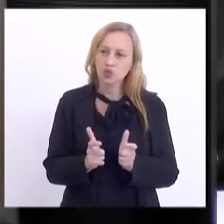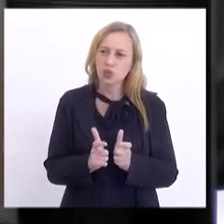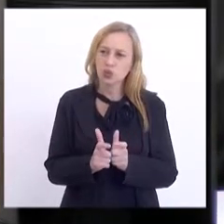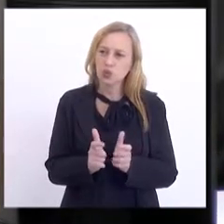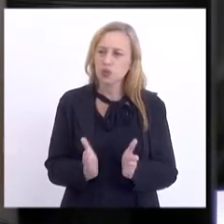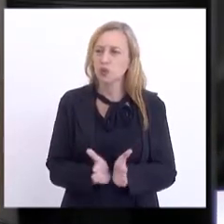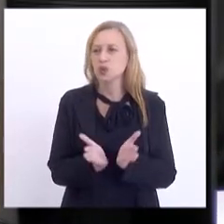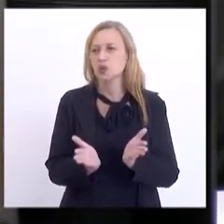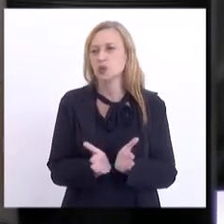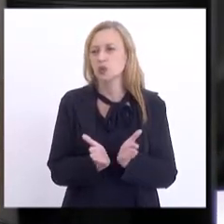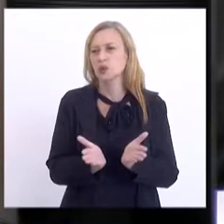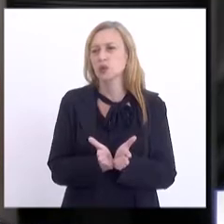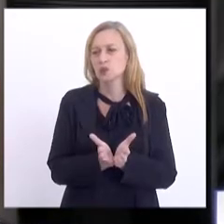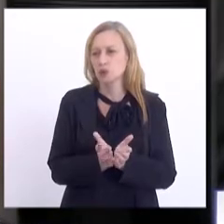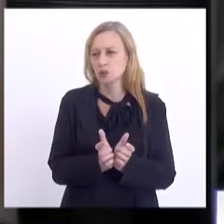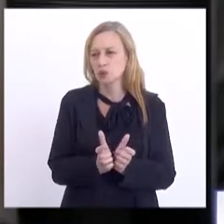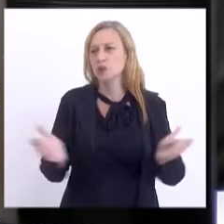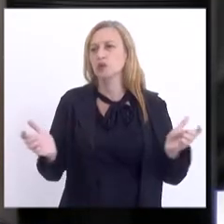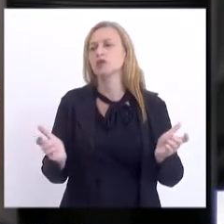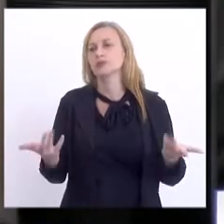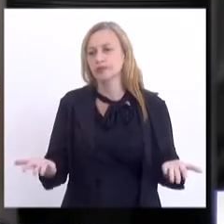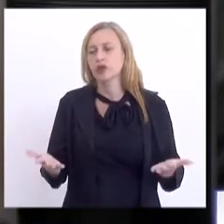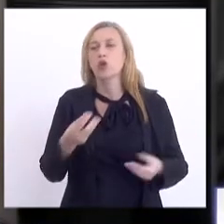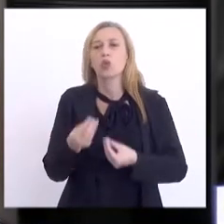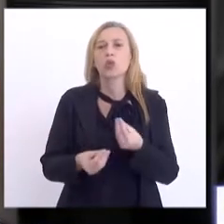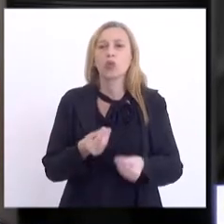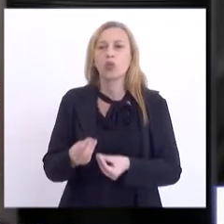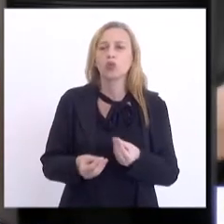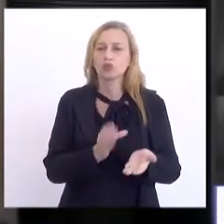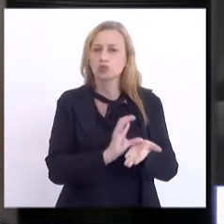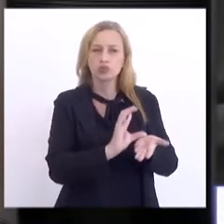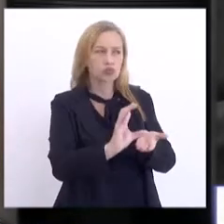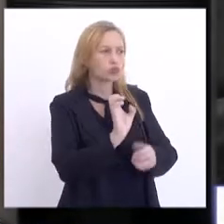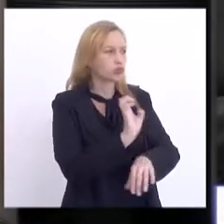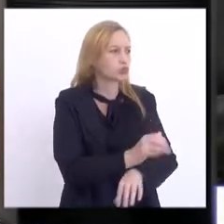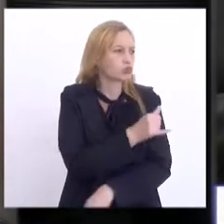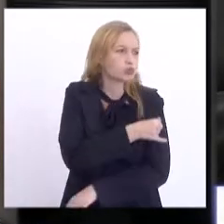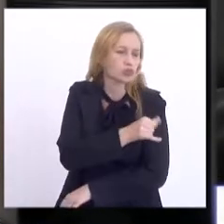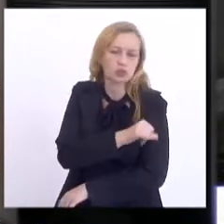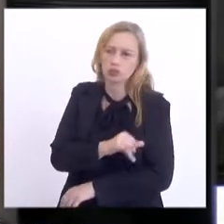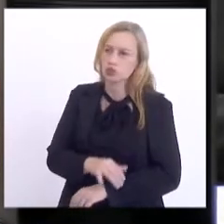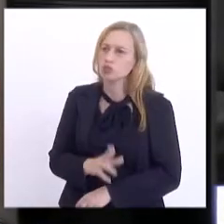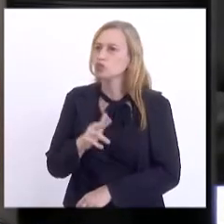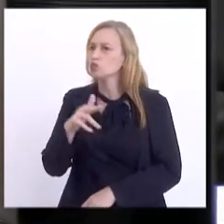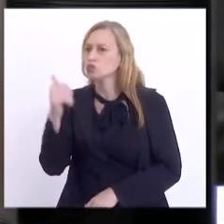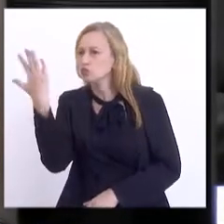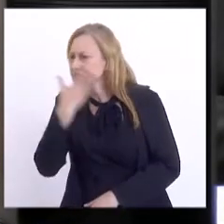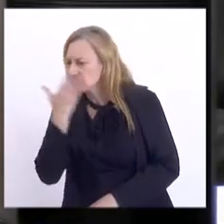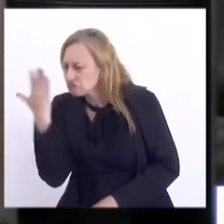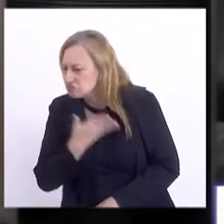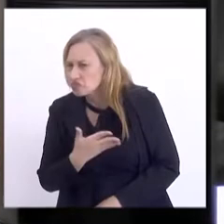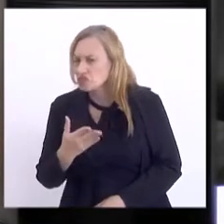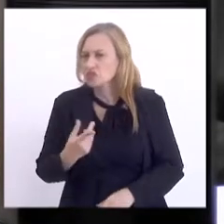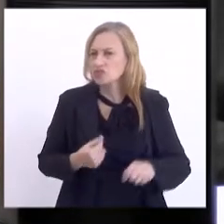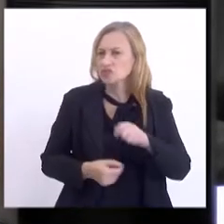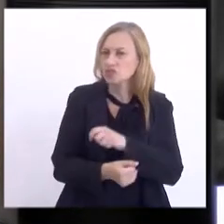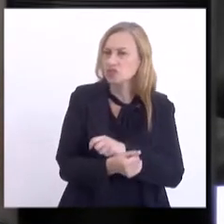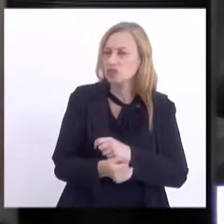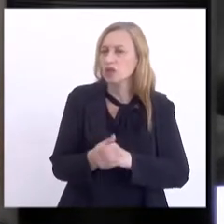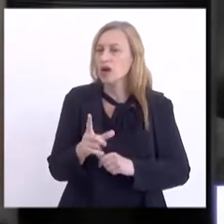da pobreza como esses recursos que o Estado do Rio de Janeiro nunca viu empenhado